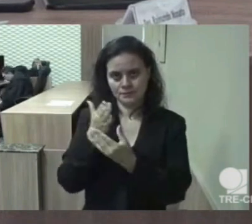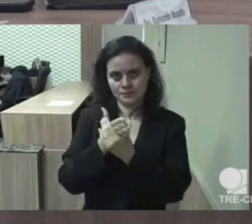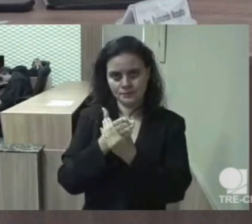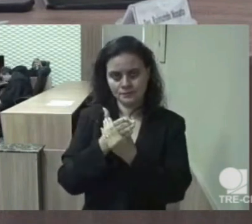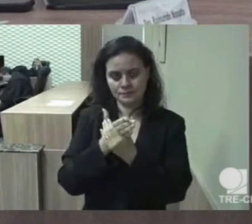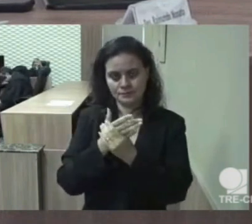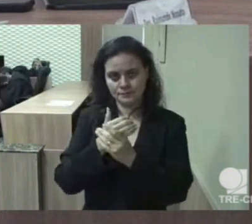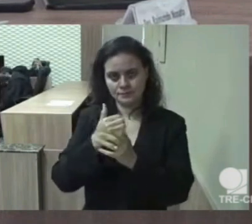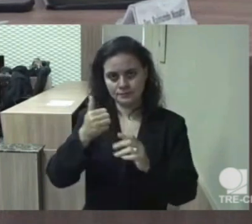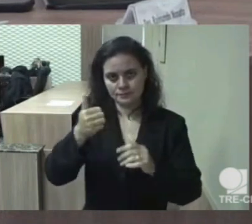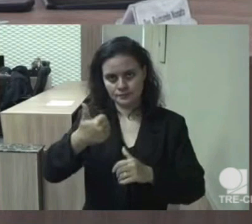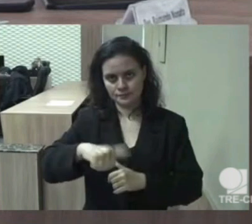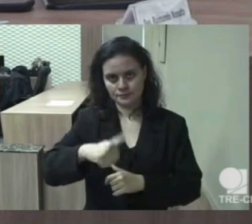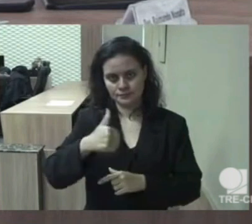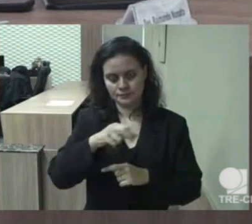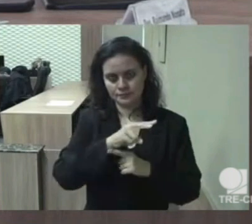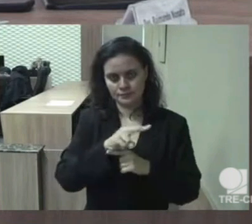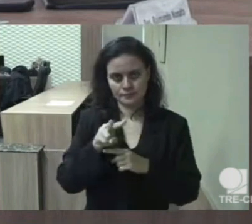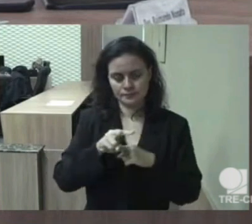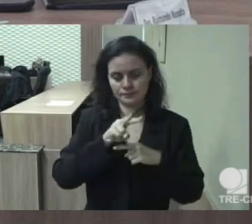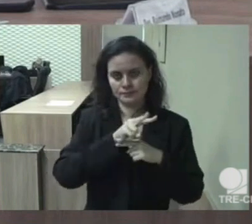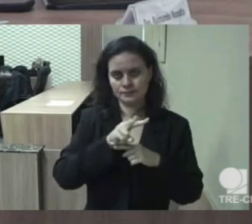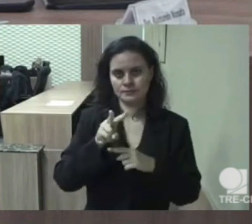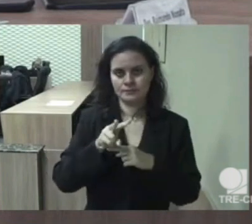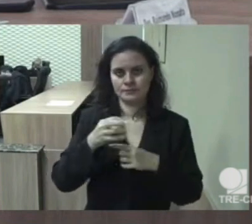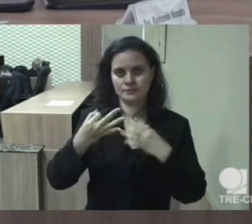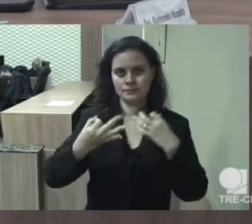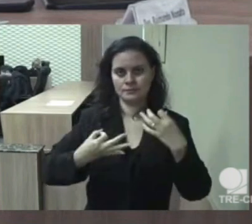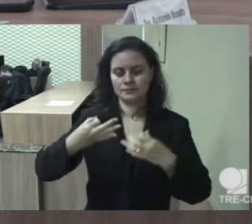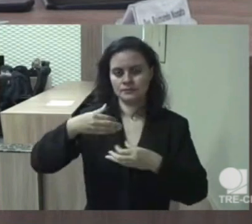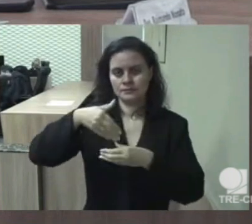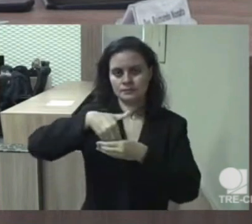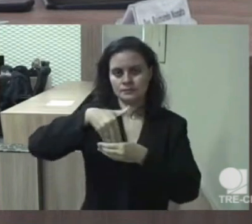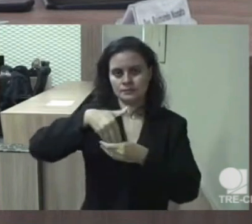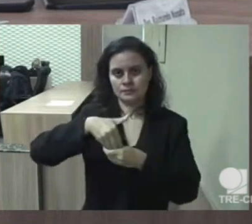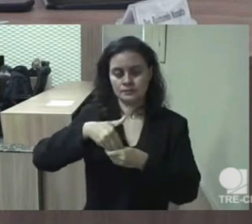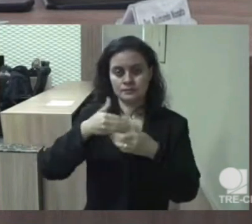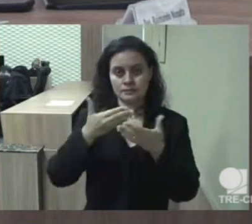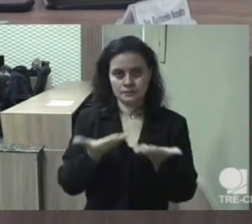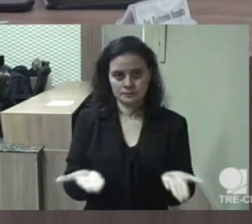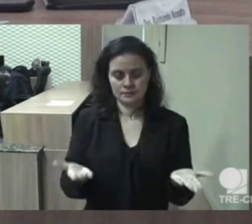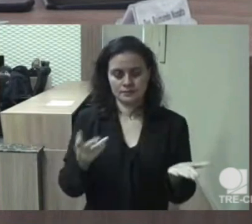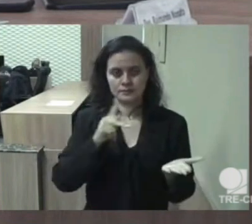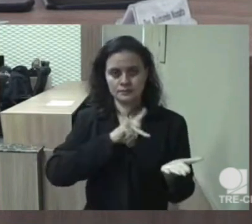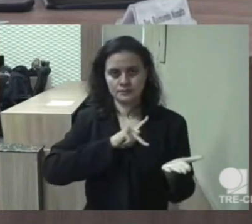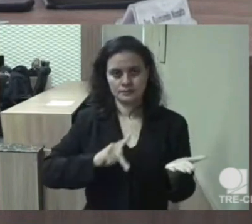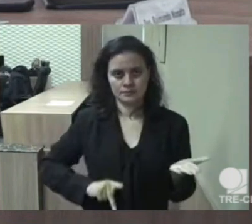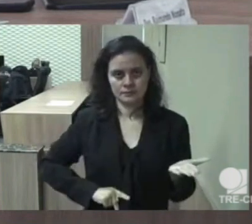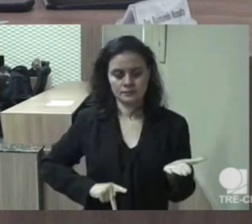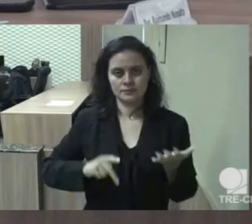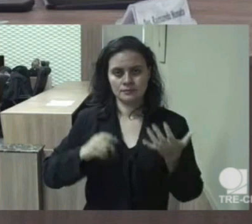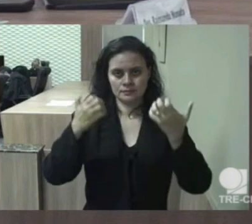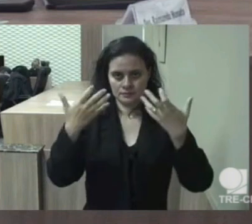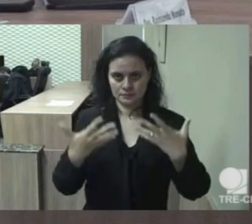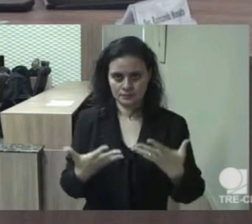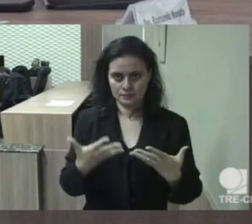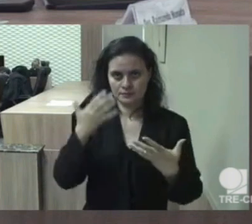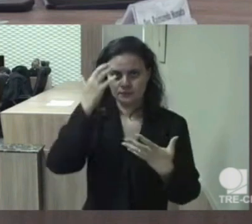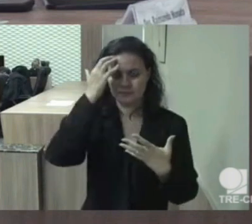de investigação judicial eleitoral. Então, senhor presidente, dito